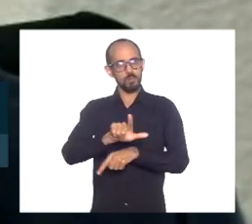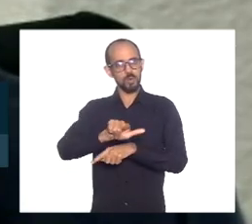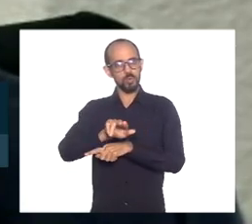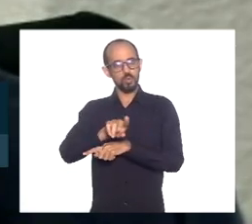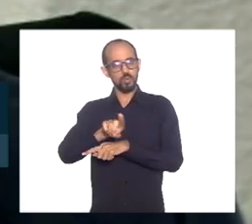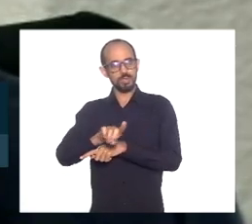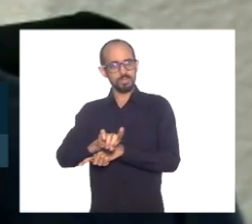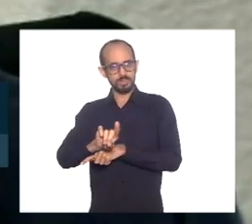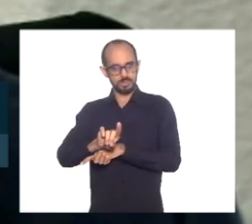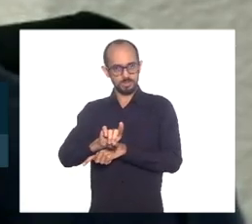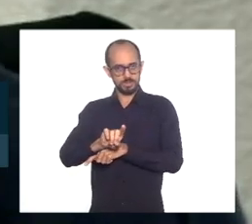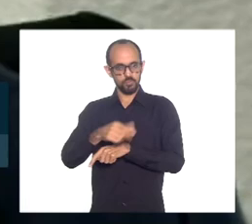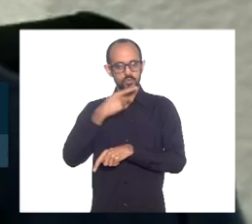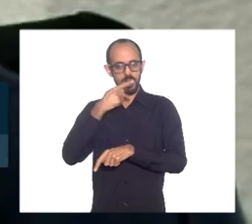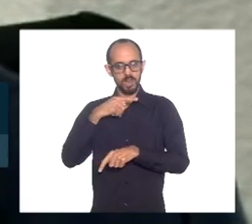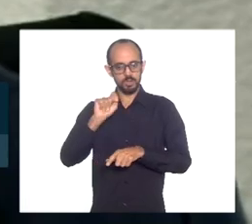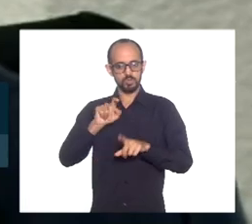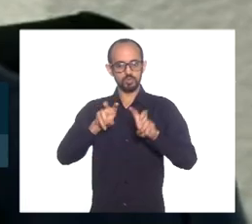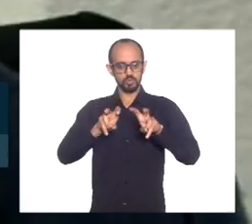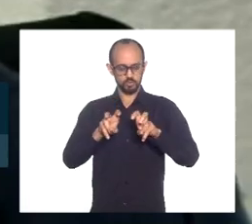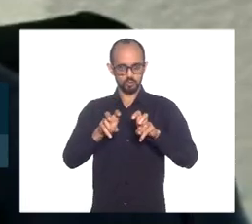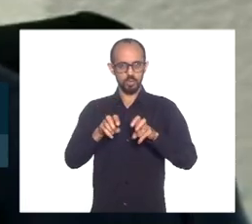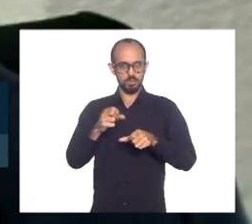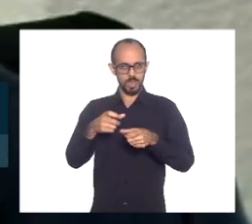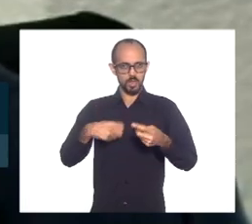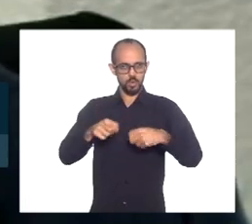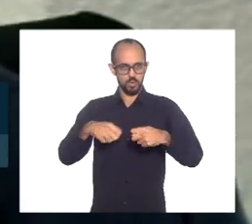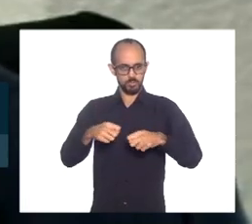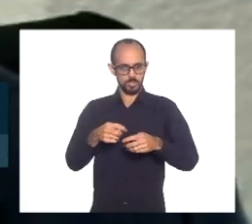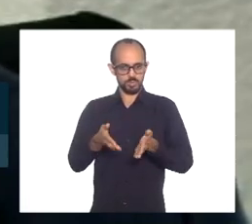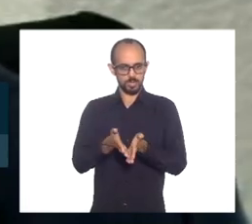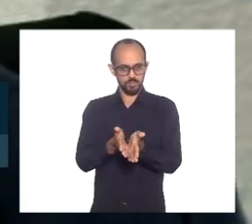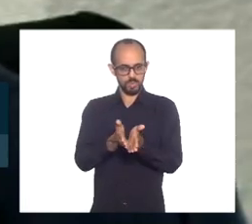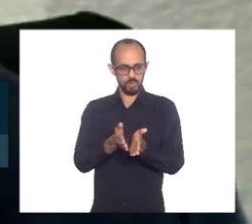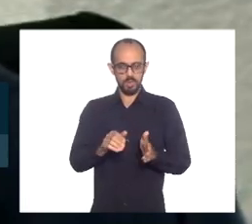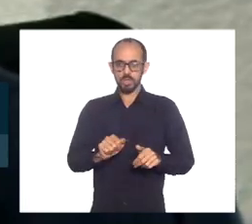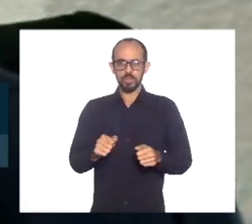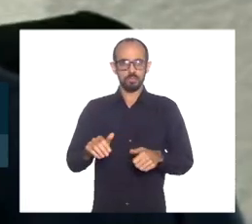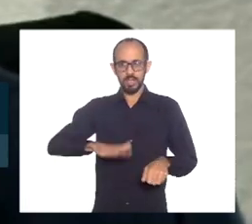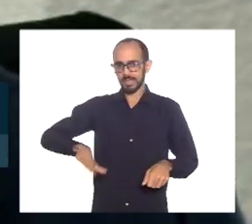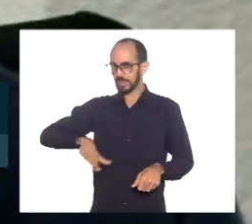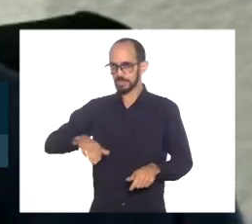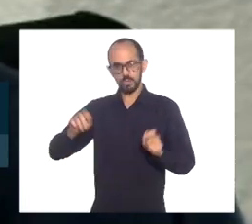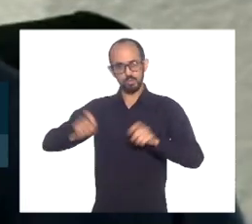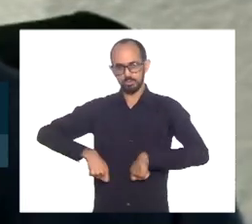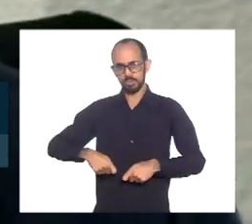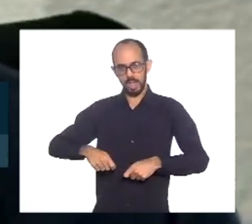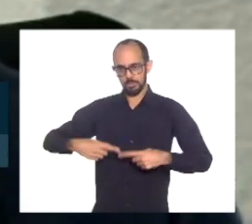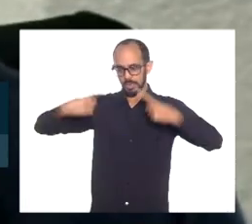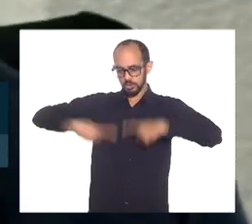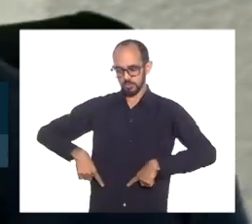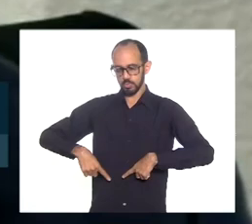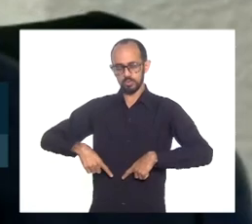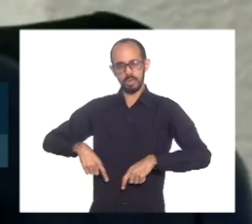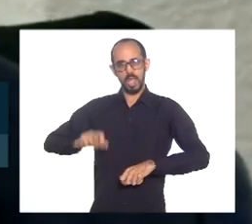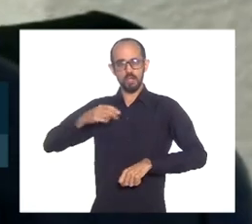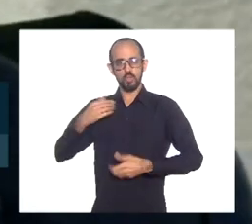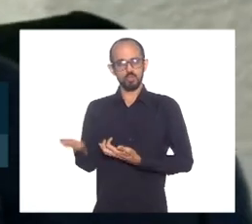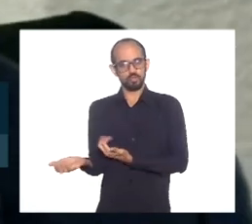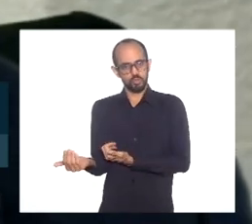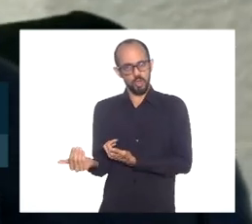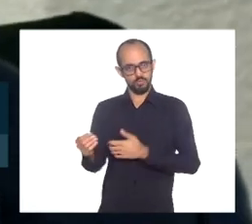da indústria infante, dizendo que uma criança não teria condições de competir com um jovem, então, da mesma forma, a indústria nascente não teria